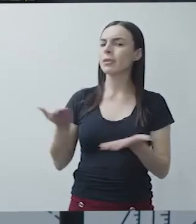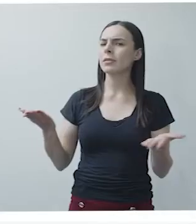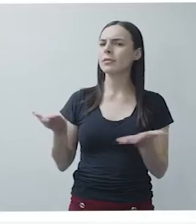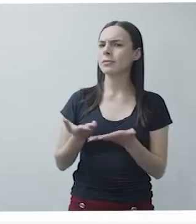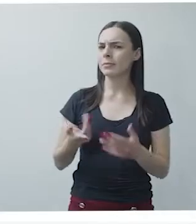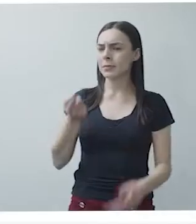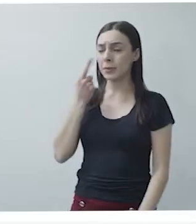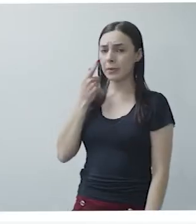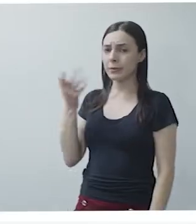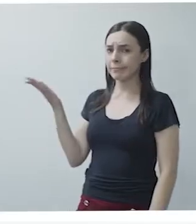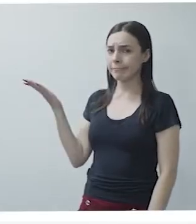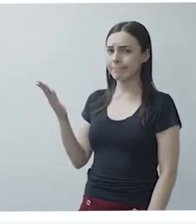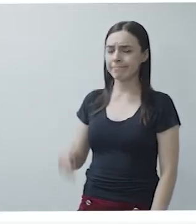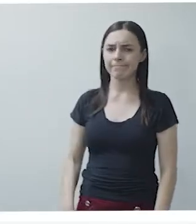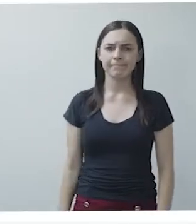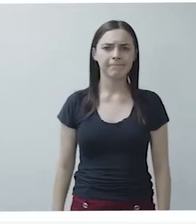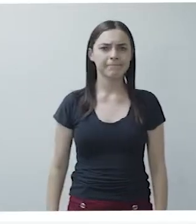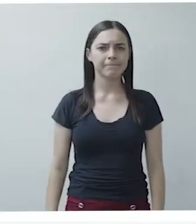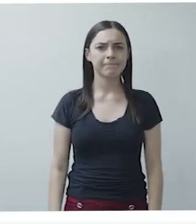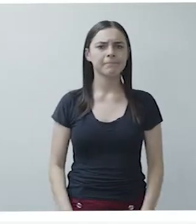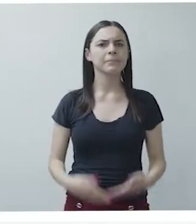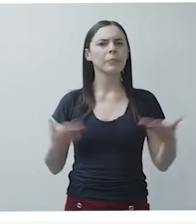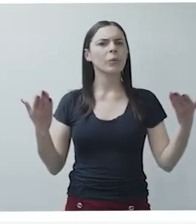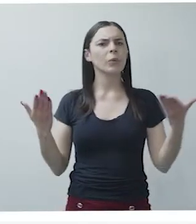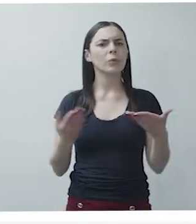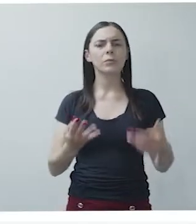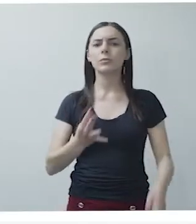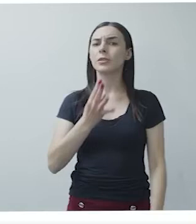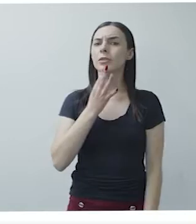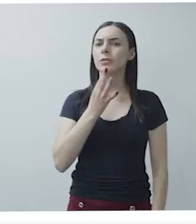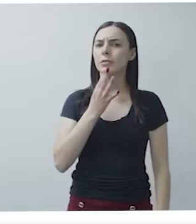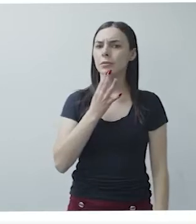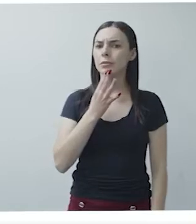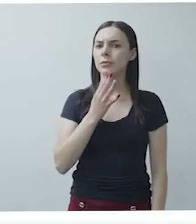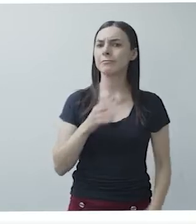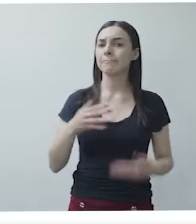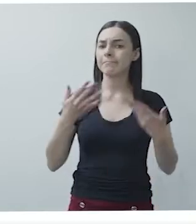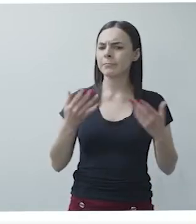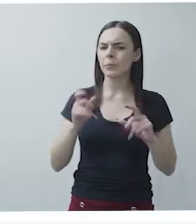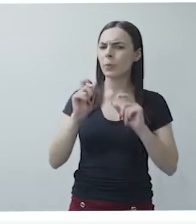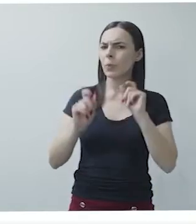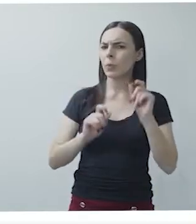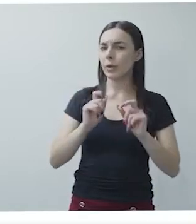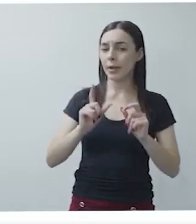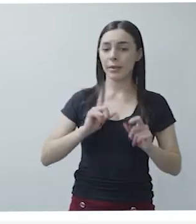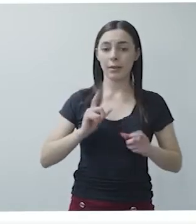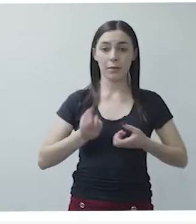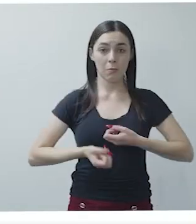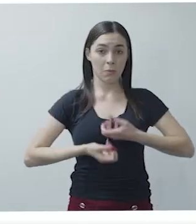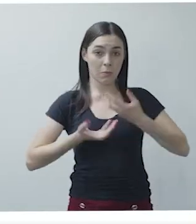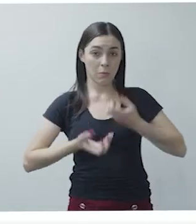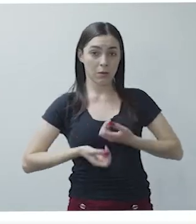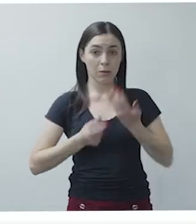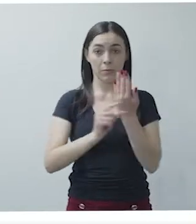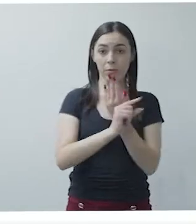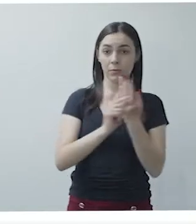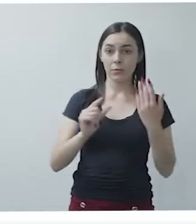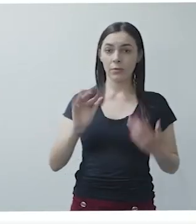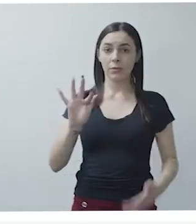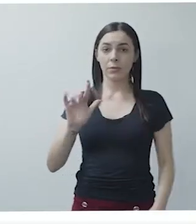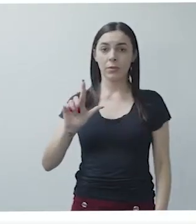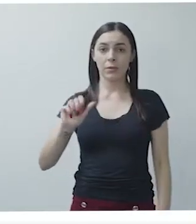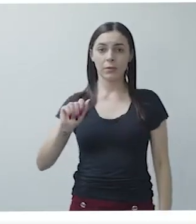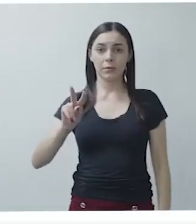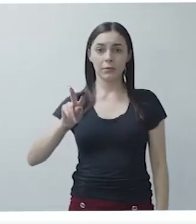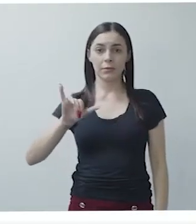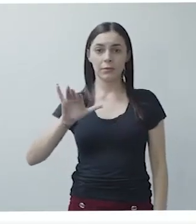lá! Hoje nós iremos conhecer, então, esse poema da Flávia Muniz. Né?